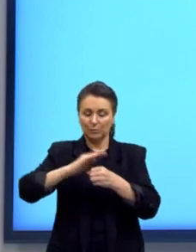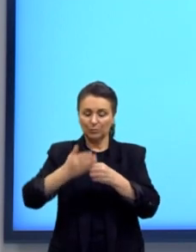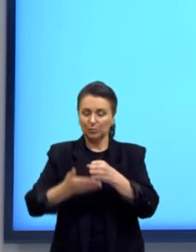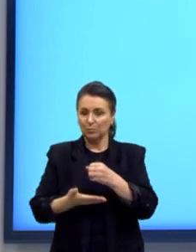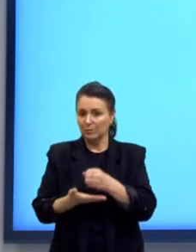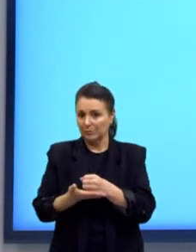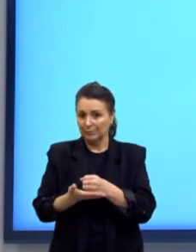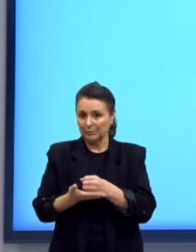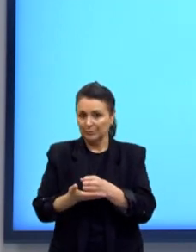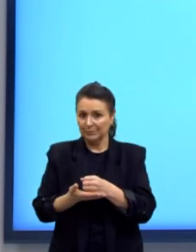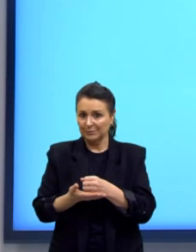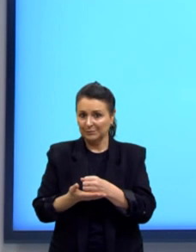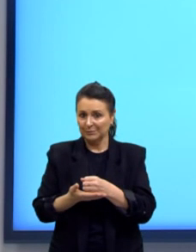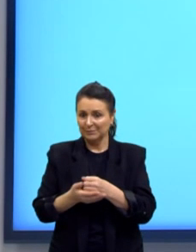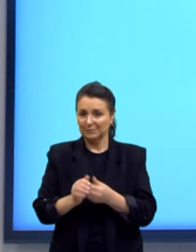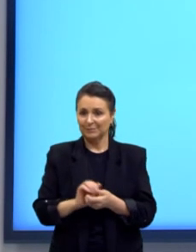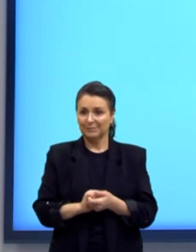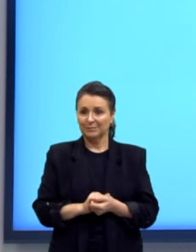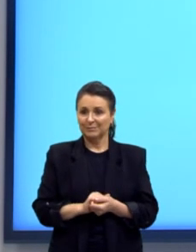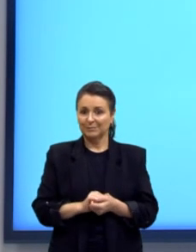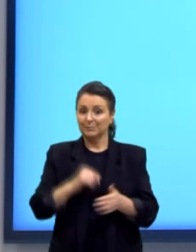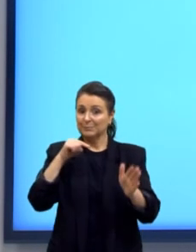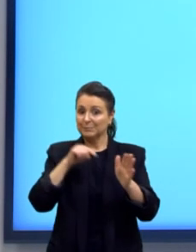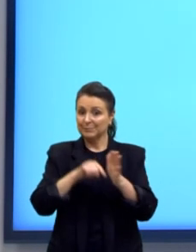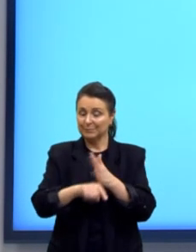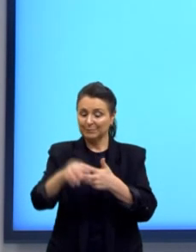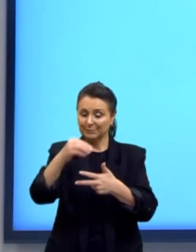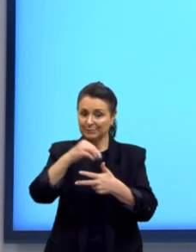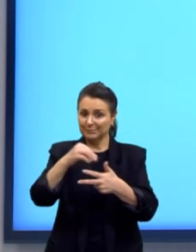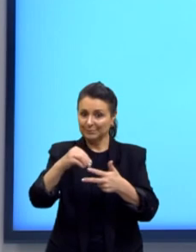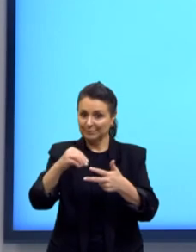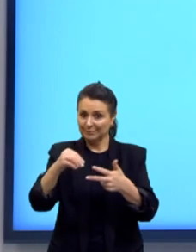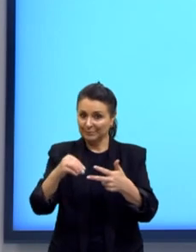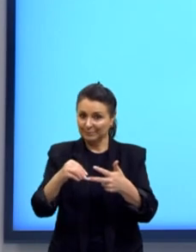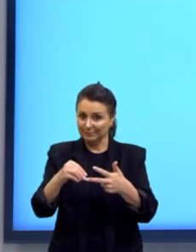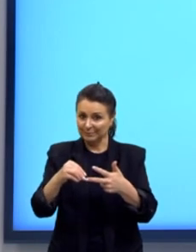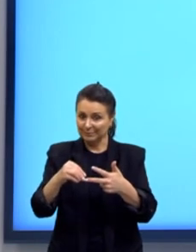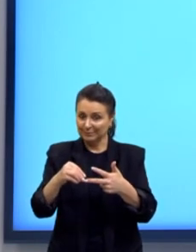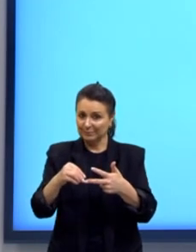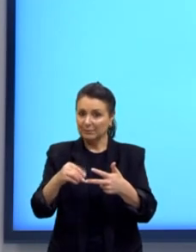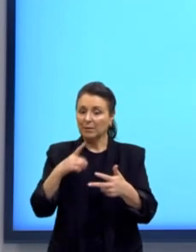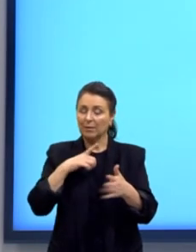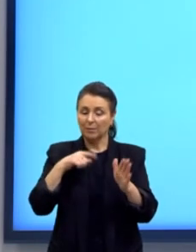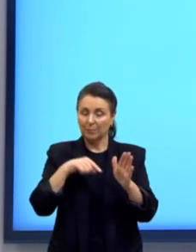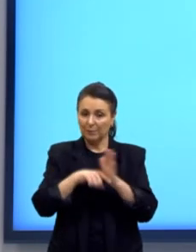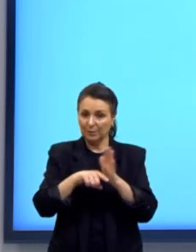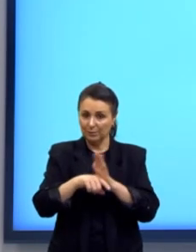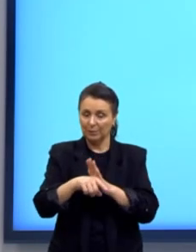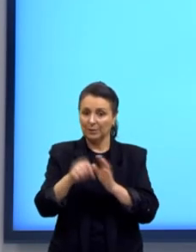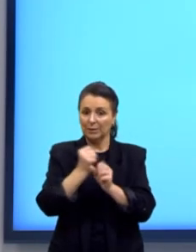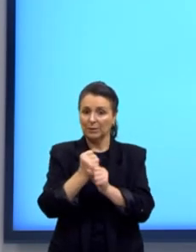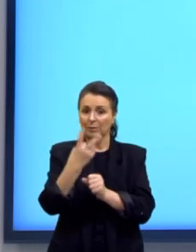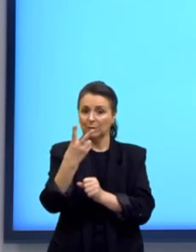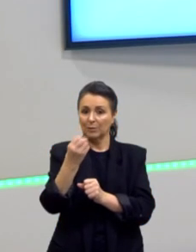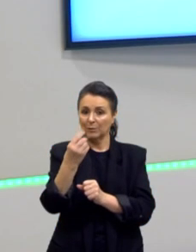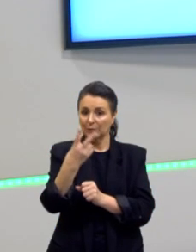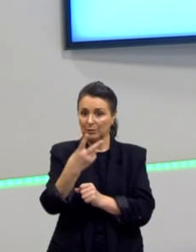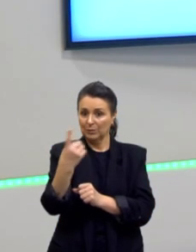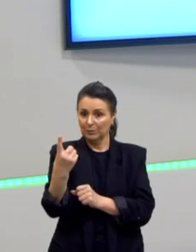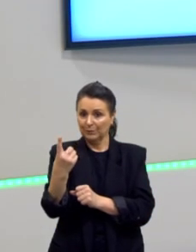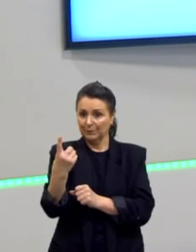qualquer para finalizar na sala de hoje nós temos uma questão do Enem de 2021